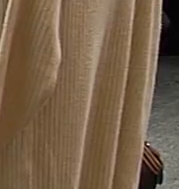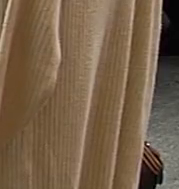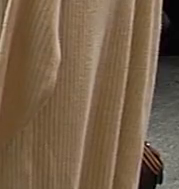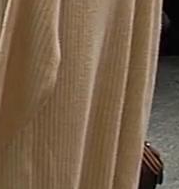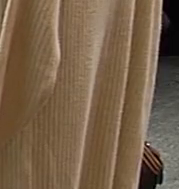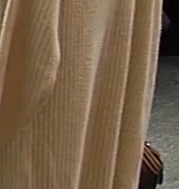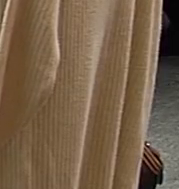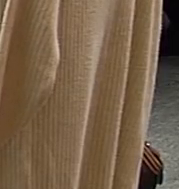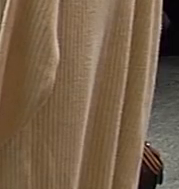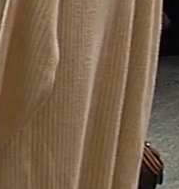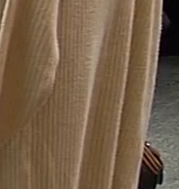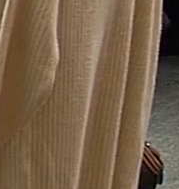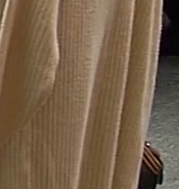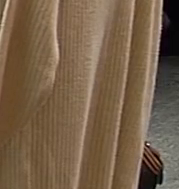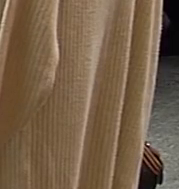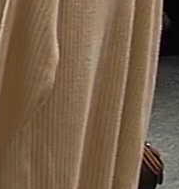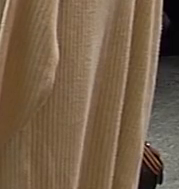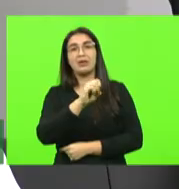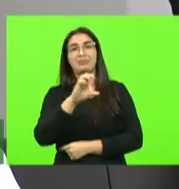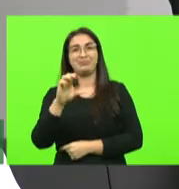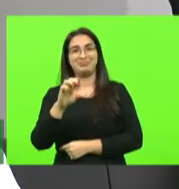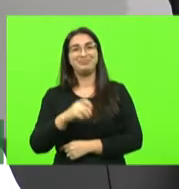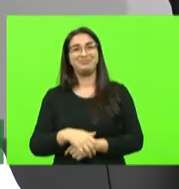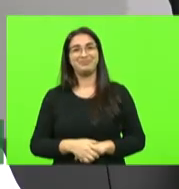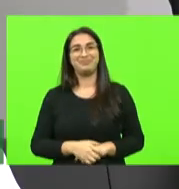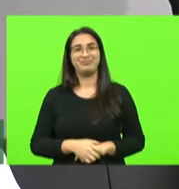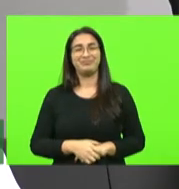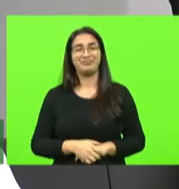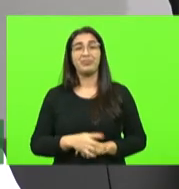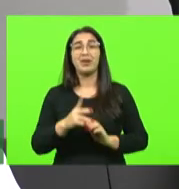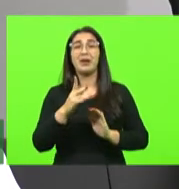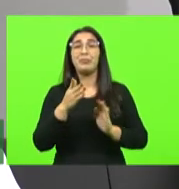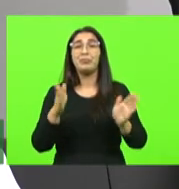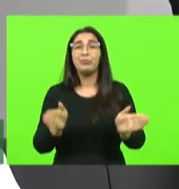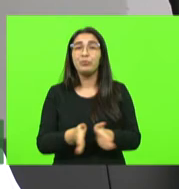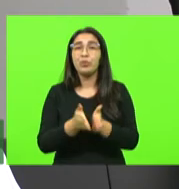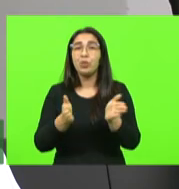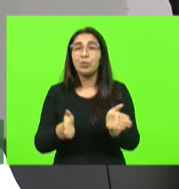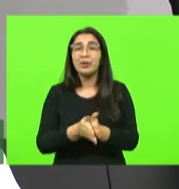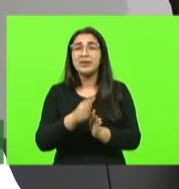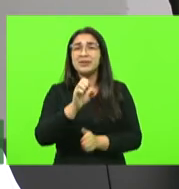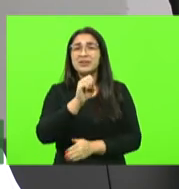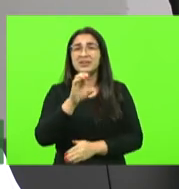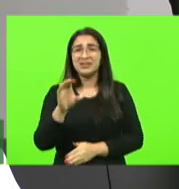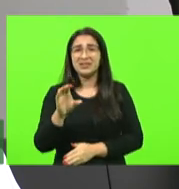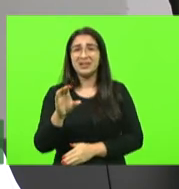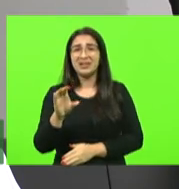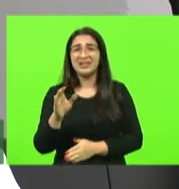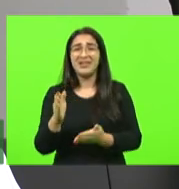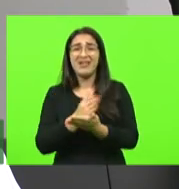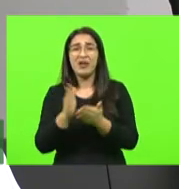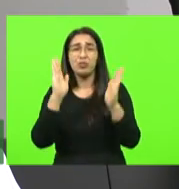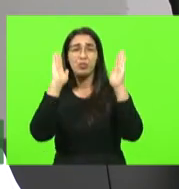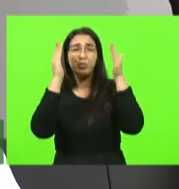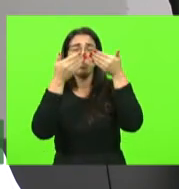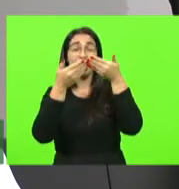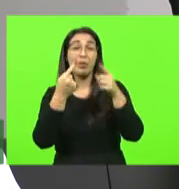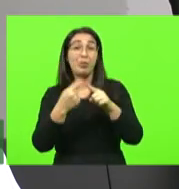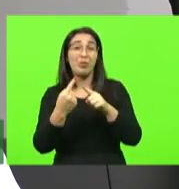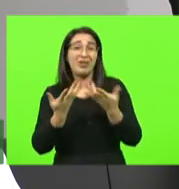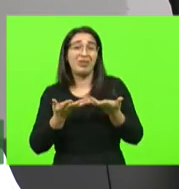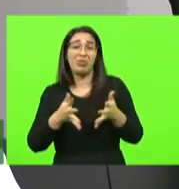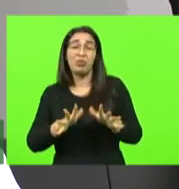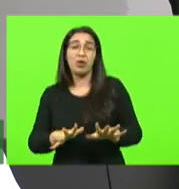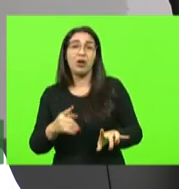foi quem conduziu a audiência pública. A pobreza em Santa Catarina só não vê quem não quer, porque ela está perto